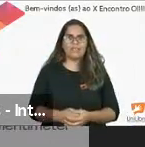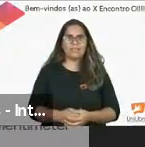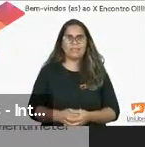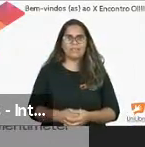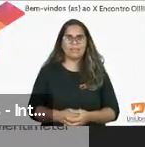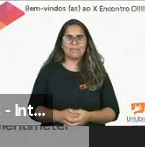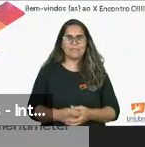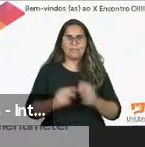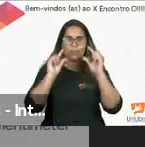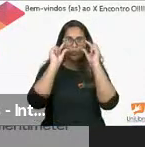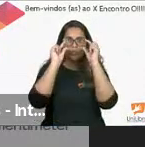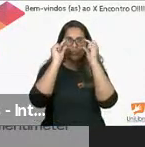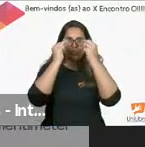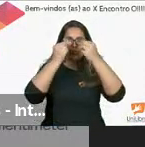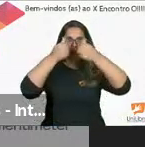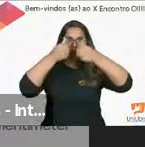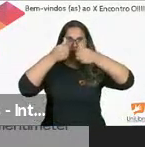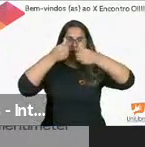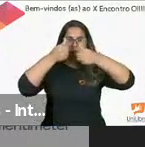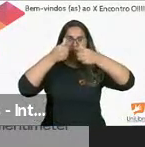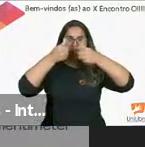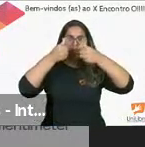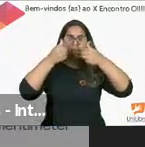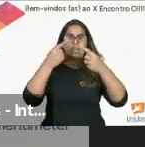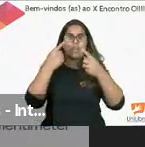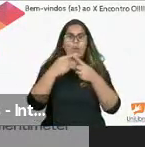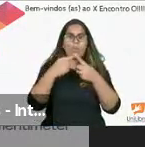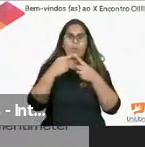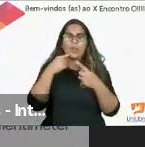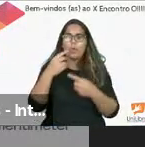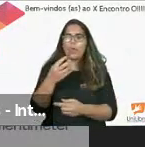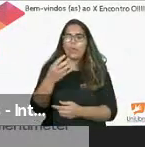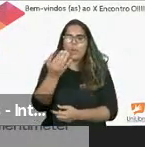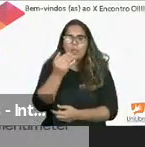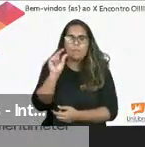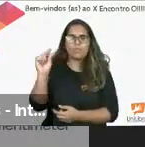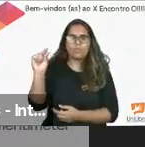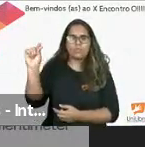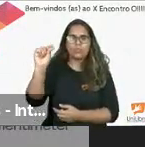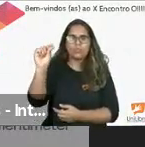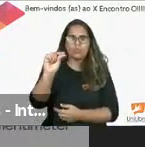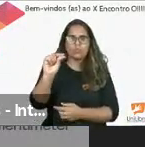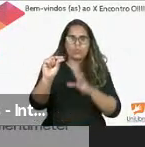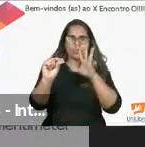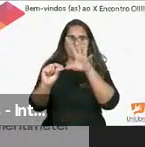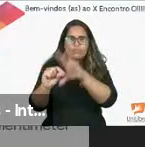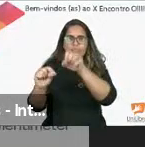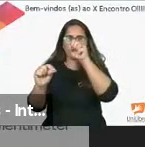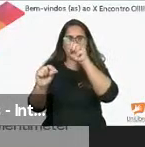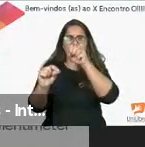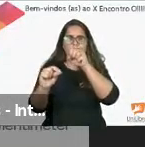Quando põe o alimento, ele gira, porque ele não gira o pescoço, ele gira o corpo todo.